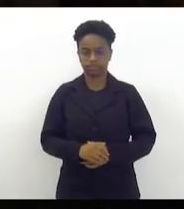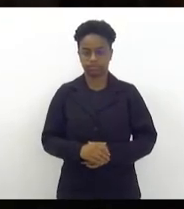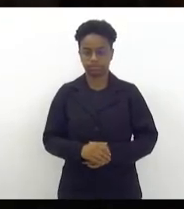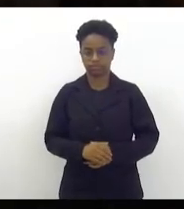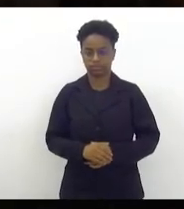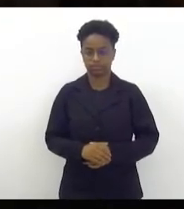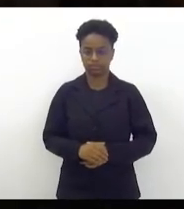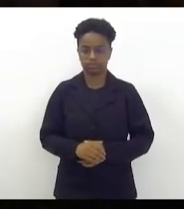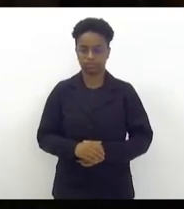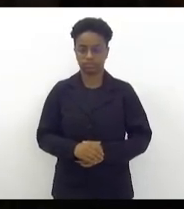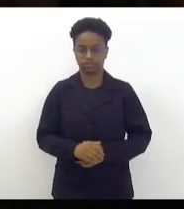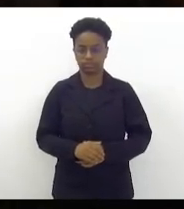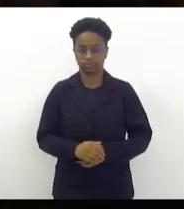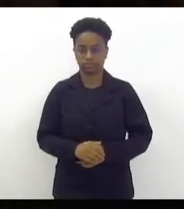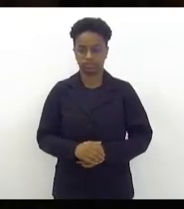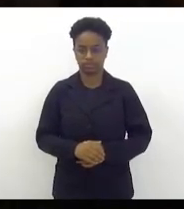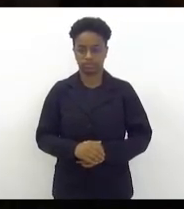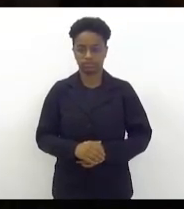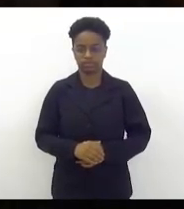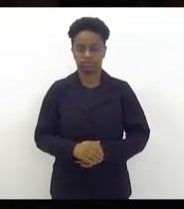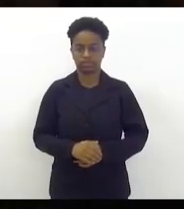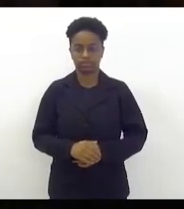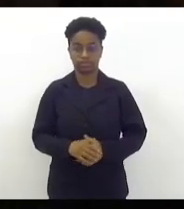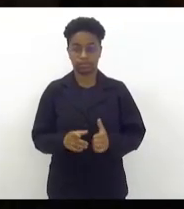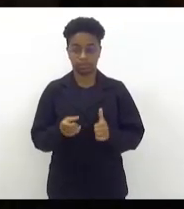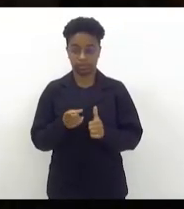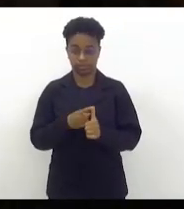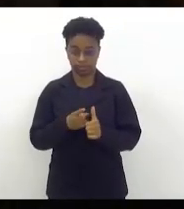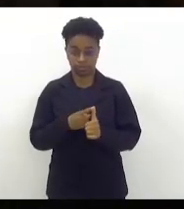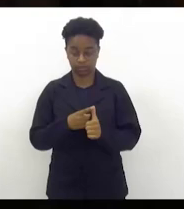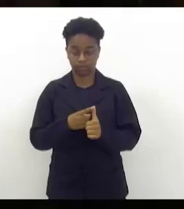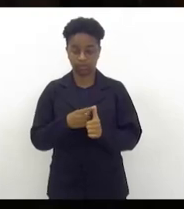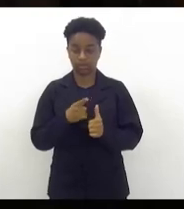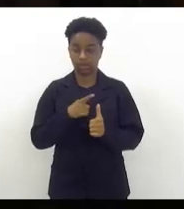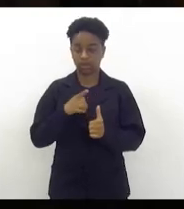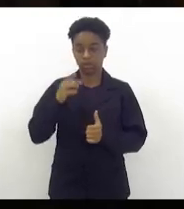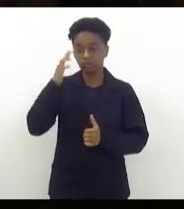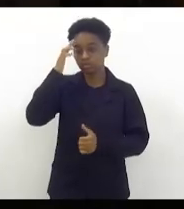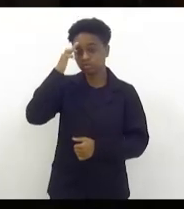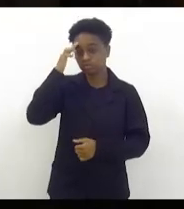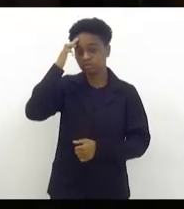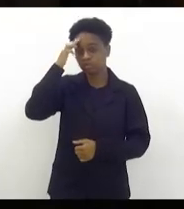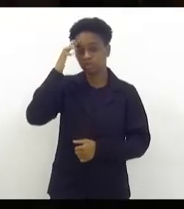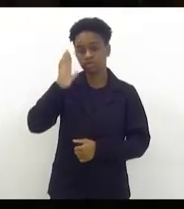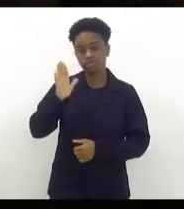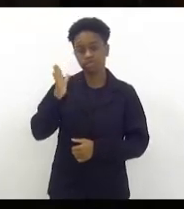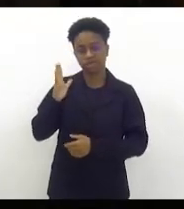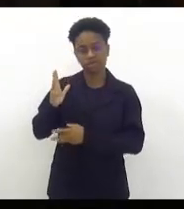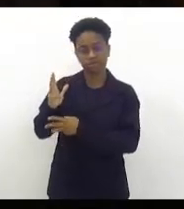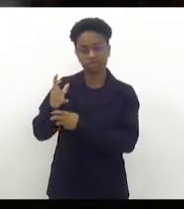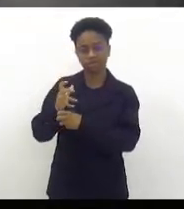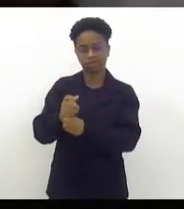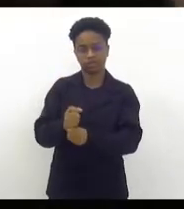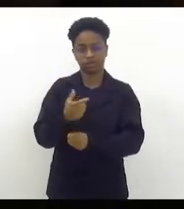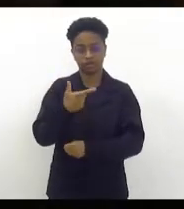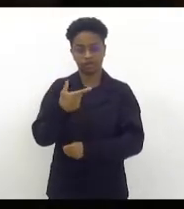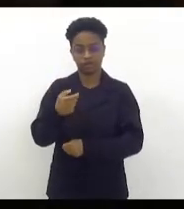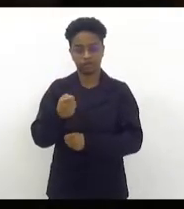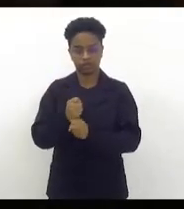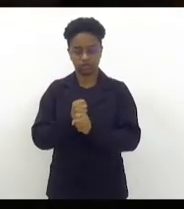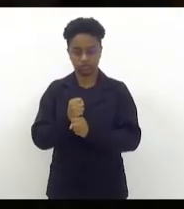Primeiro, eu tenho um sonho que já dura 20 anos, senhor